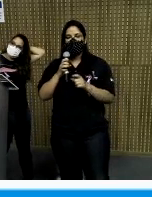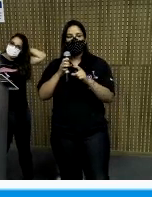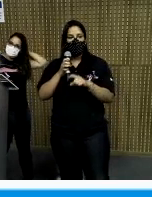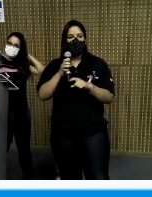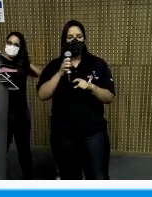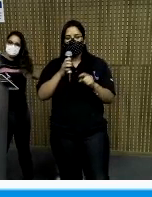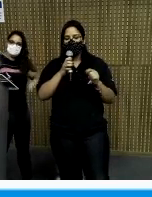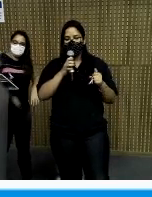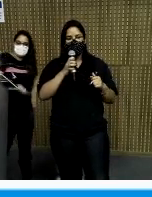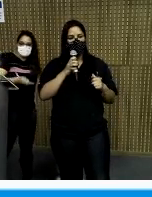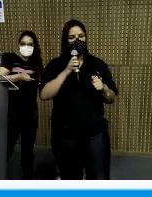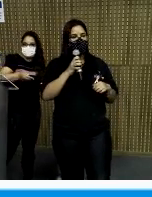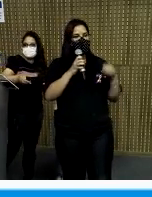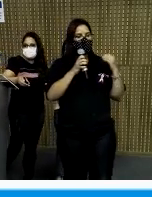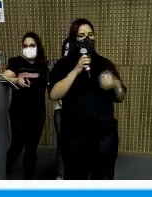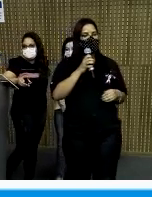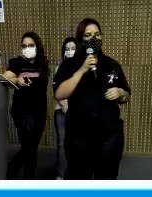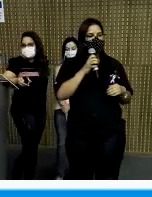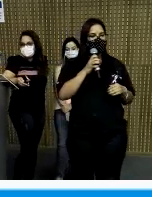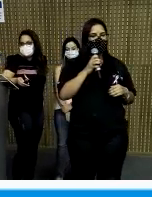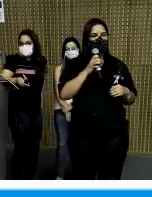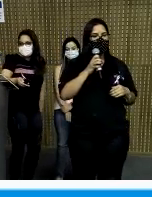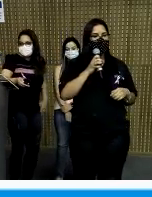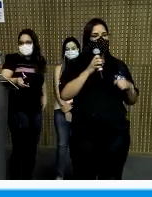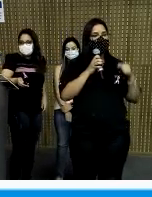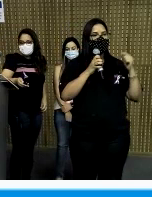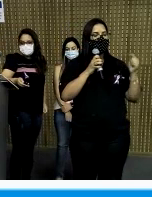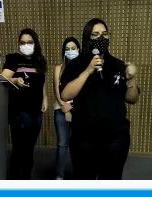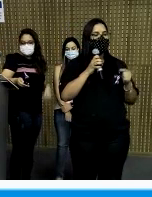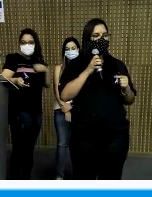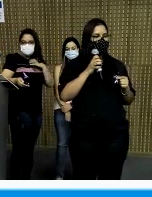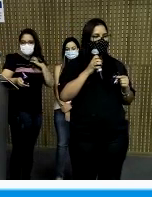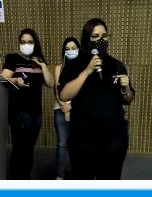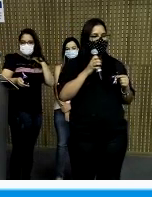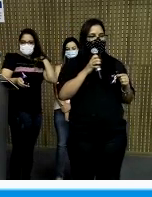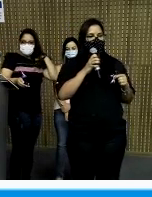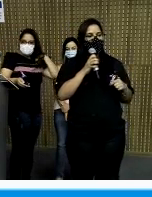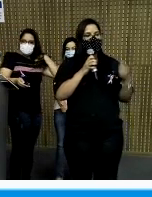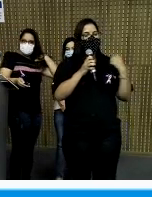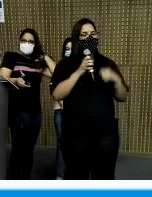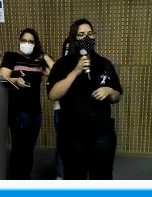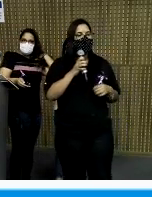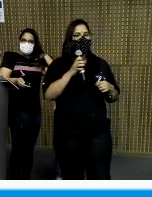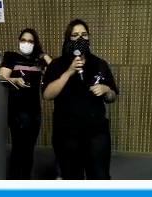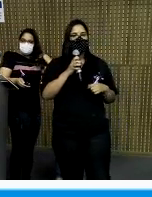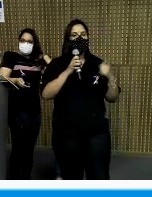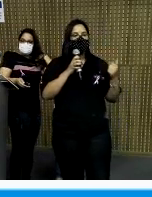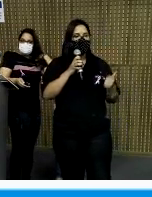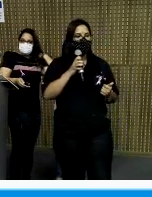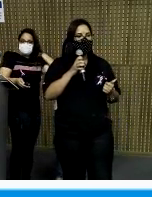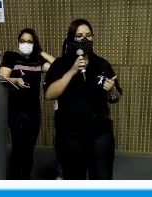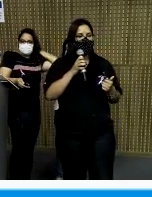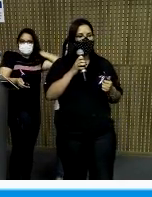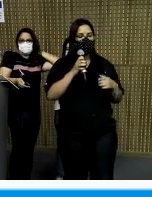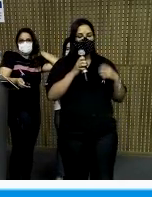tenha esse tempo médio, na maior parte das vezes, assim que o paciente é inserido na solicitação, ele já sai com a data marcada. Então, o paciente não fica aguardando ligarem